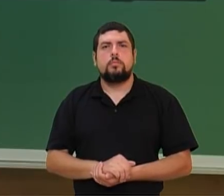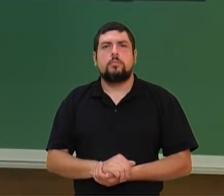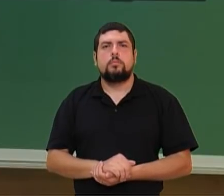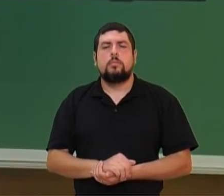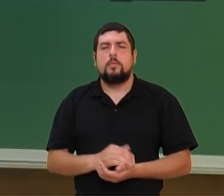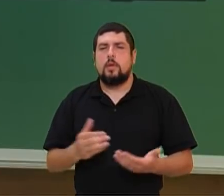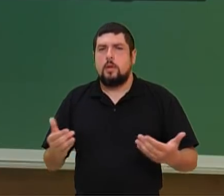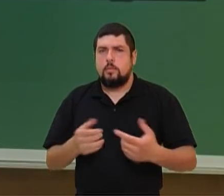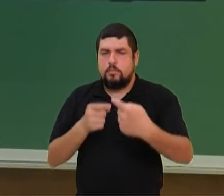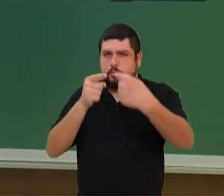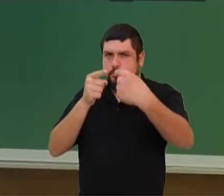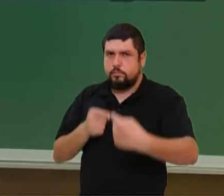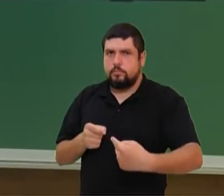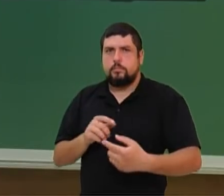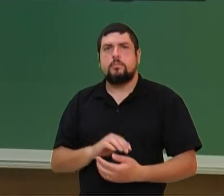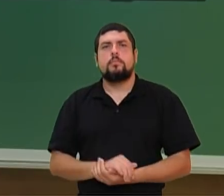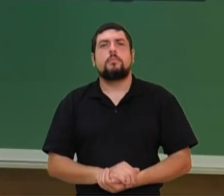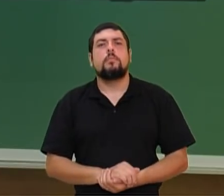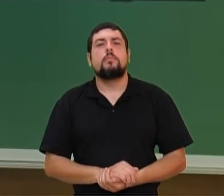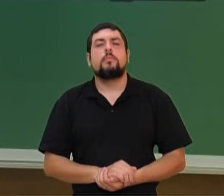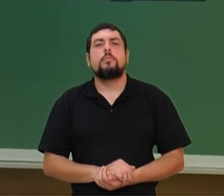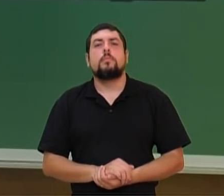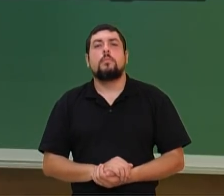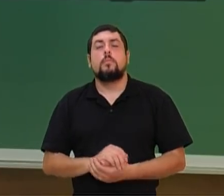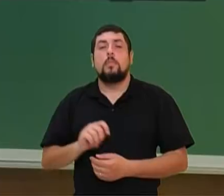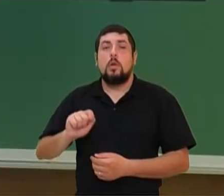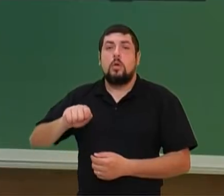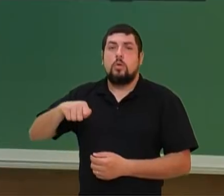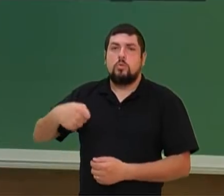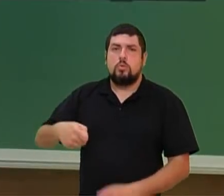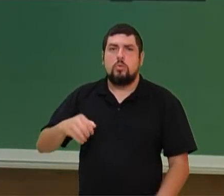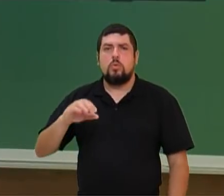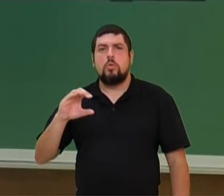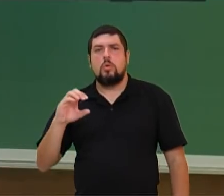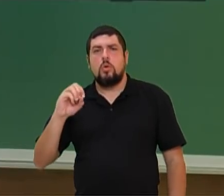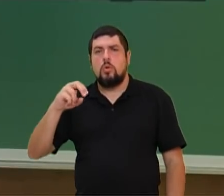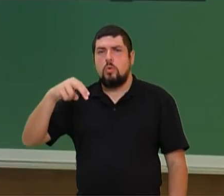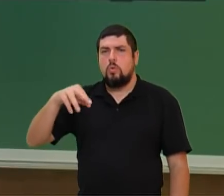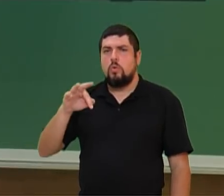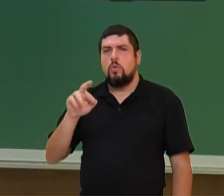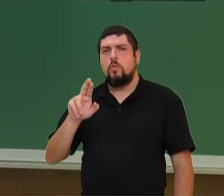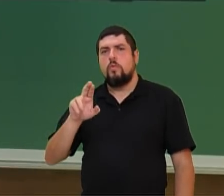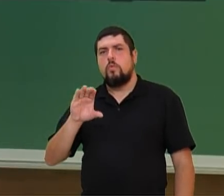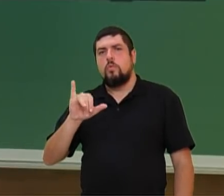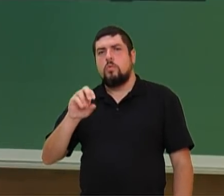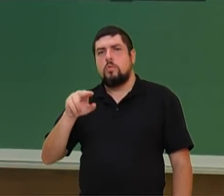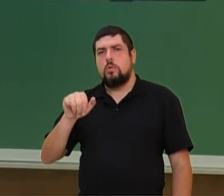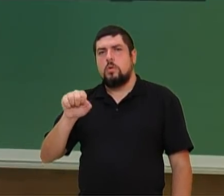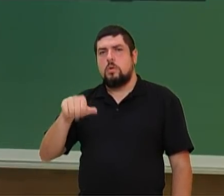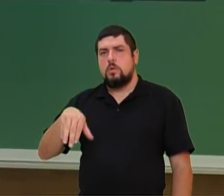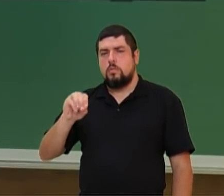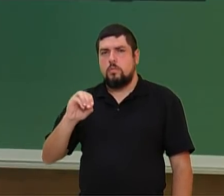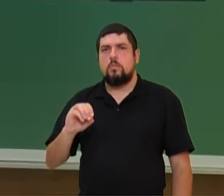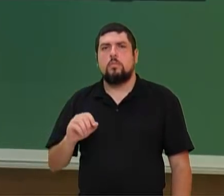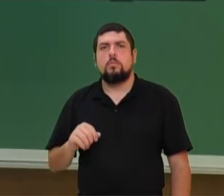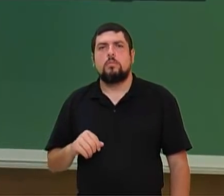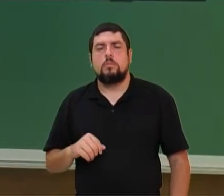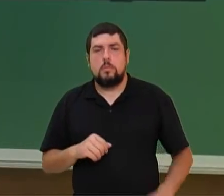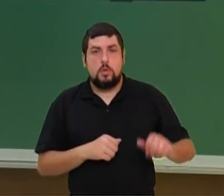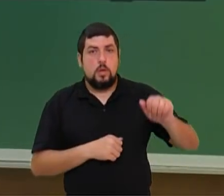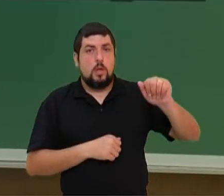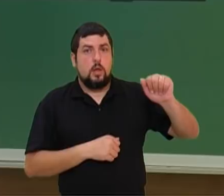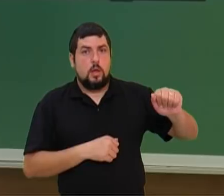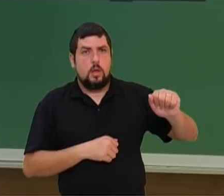ao quiz. Com relação ao confucionismo, é correto afirmar, letra A natureza e